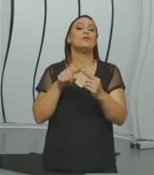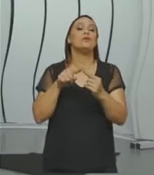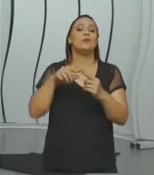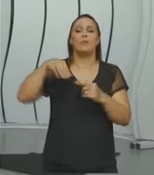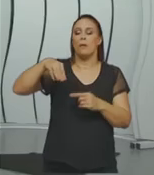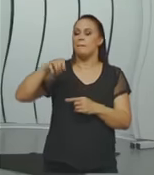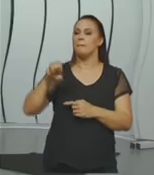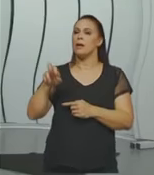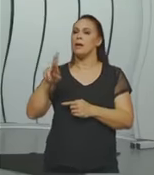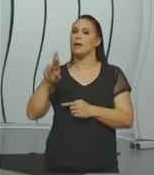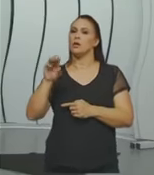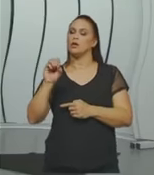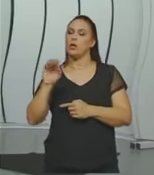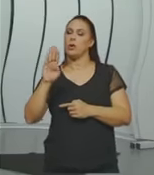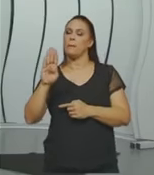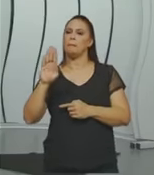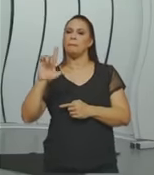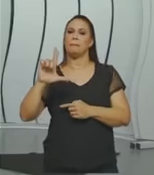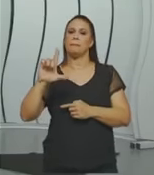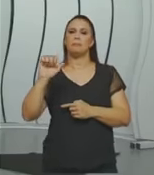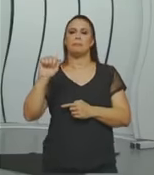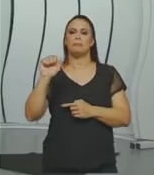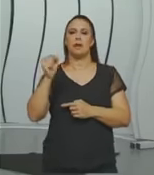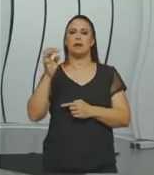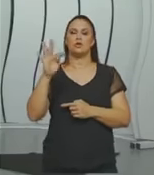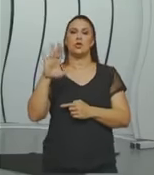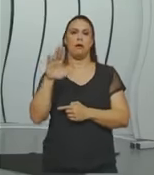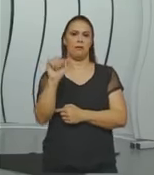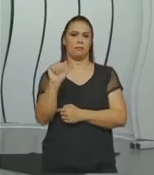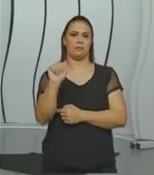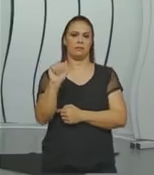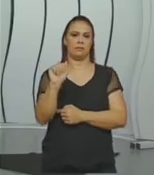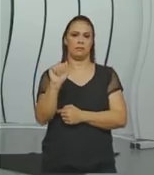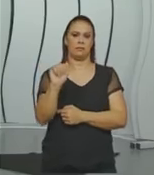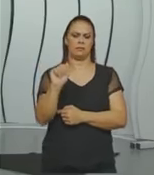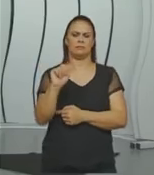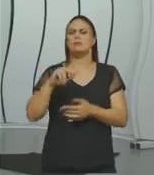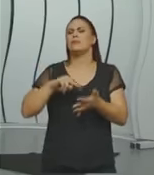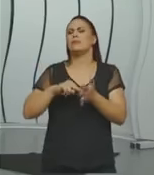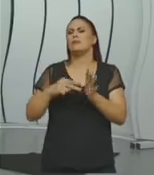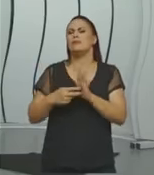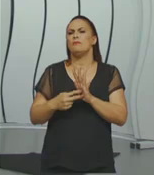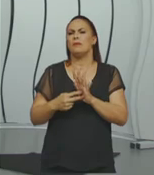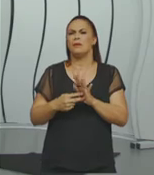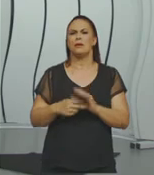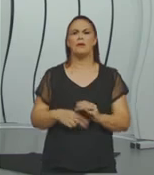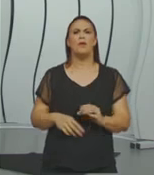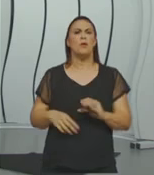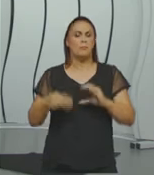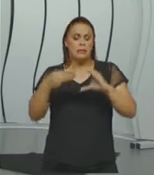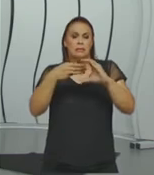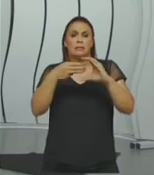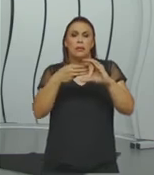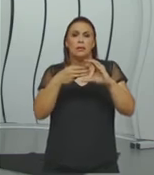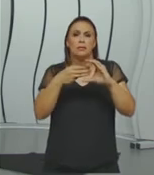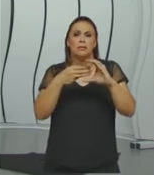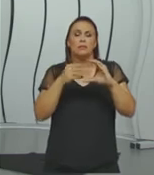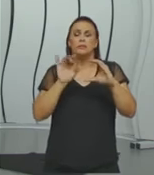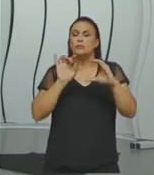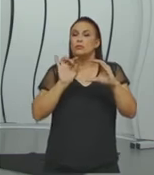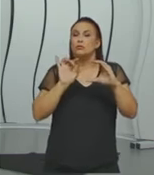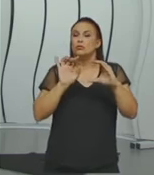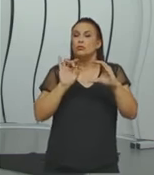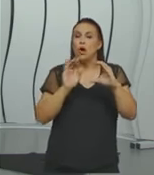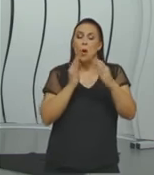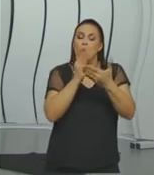meroblástica, ou seja, somente parte dessa blástula tá discoidal. Então,